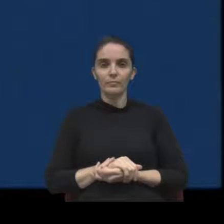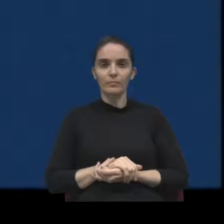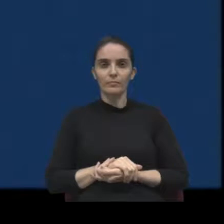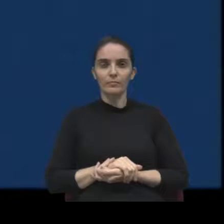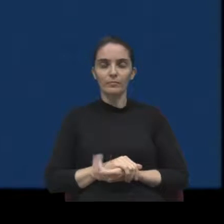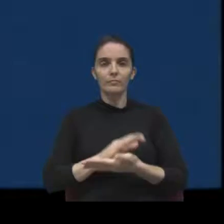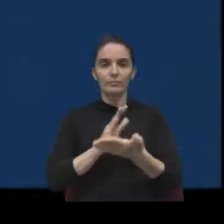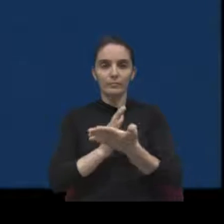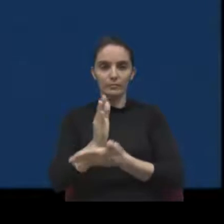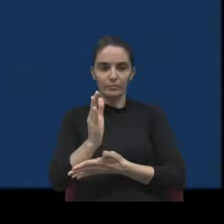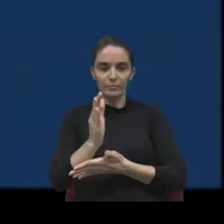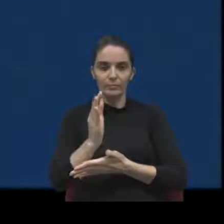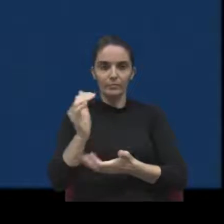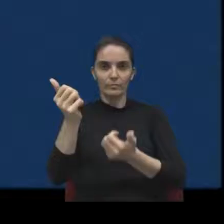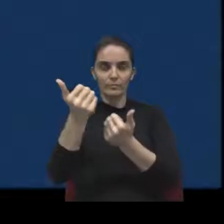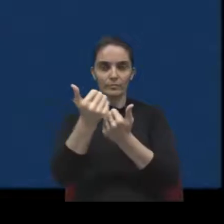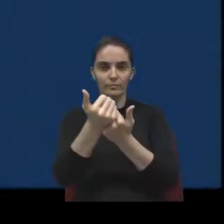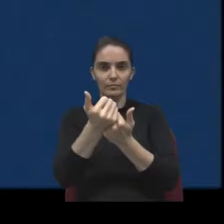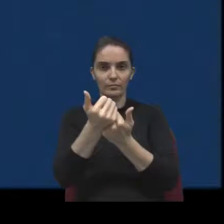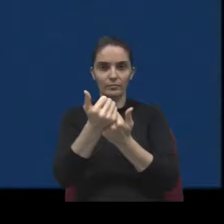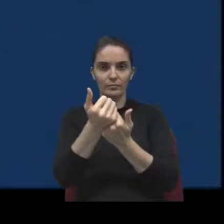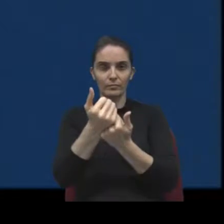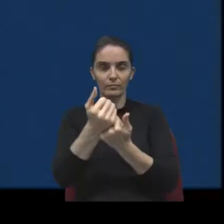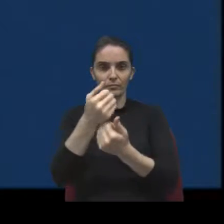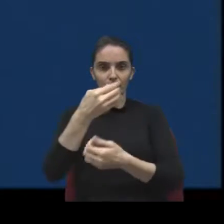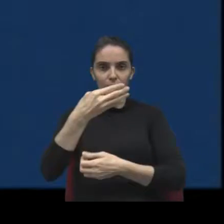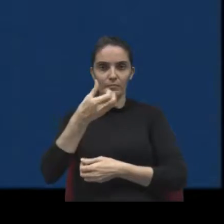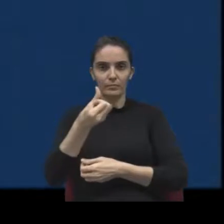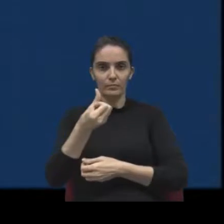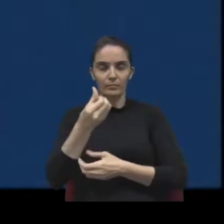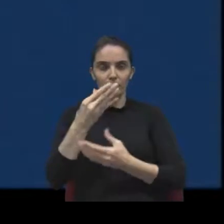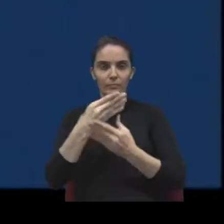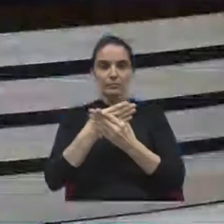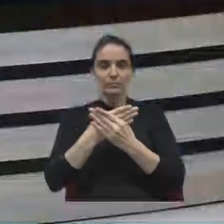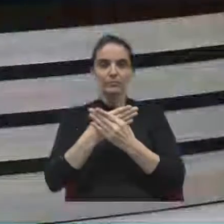Está aprovado o substitutivo número 46, protocolado sobre o número